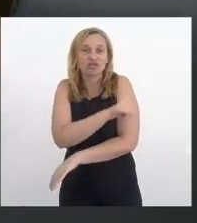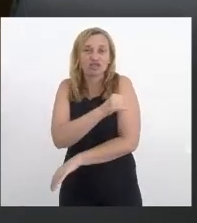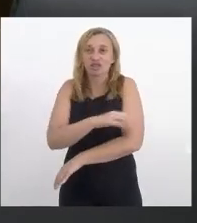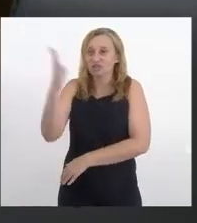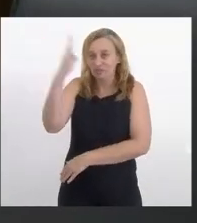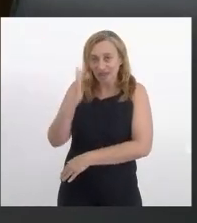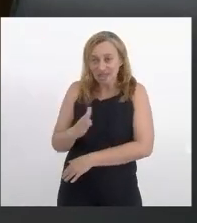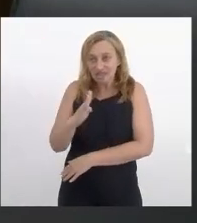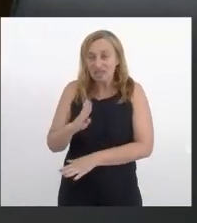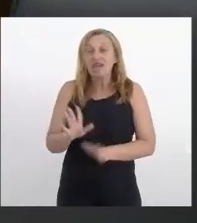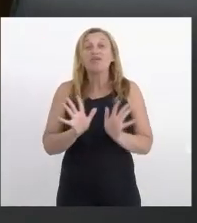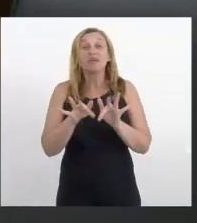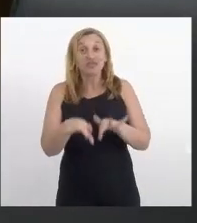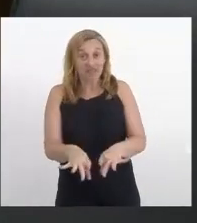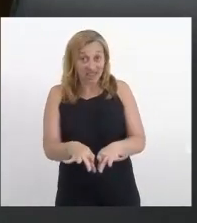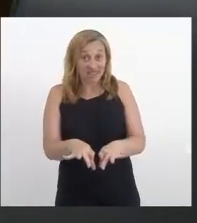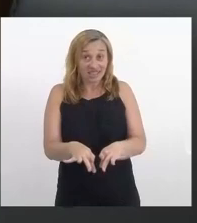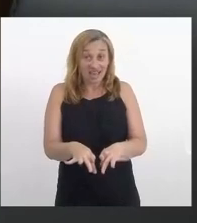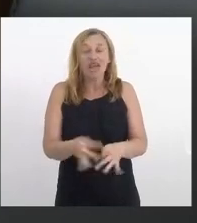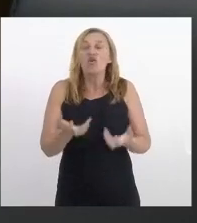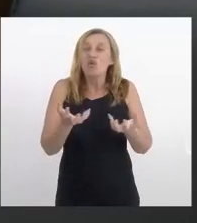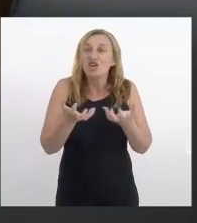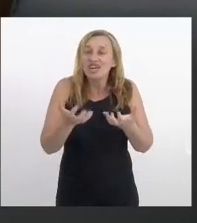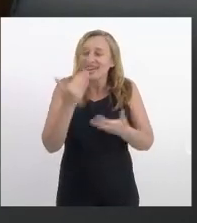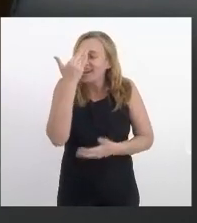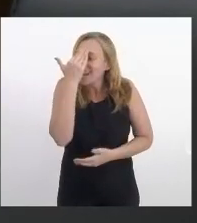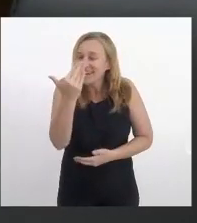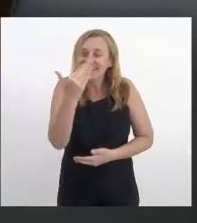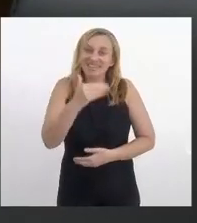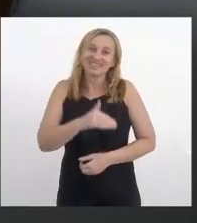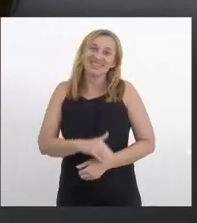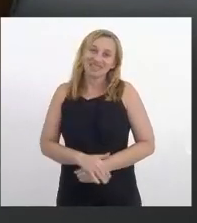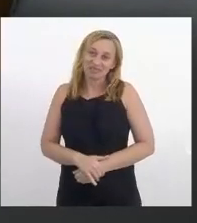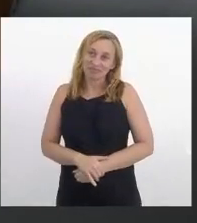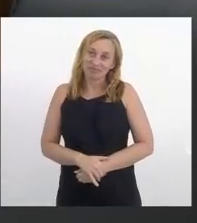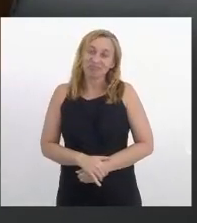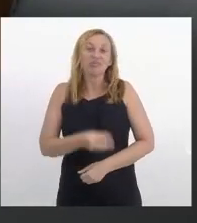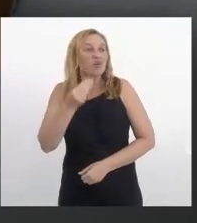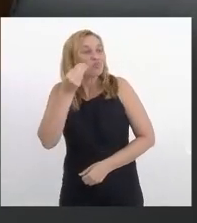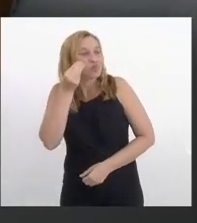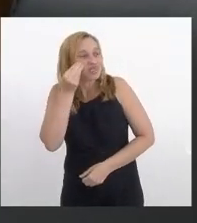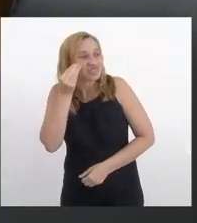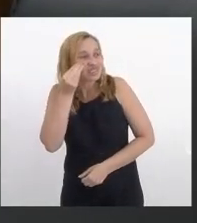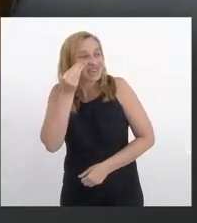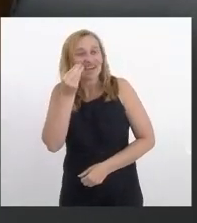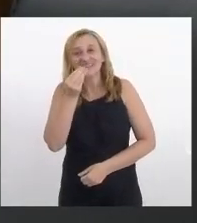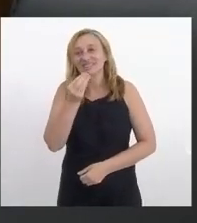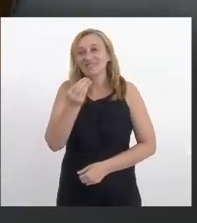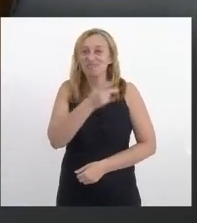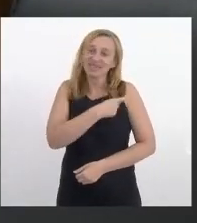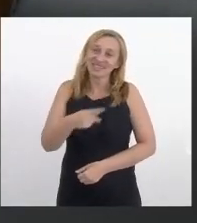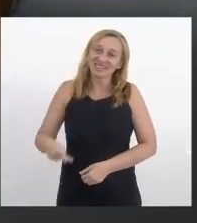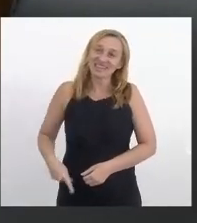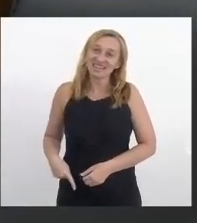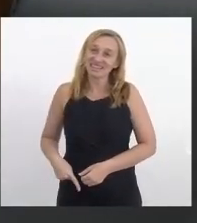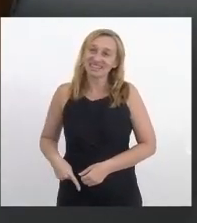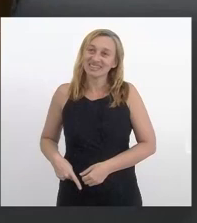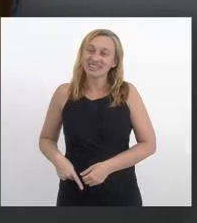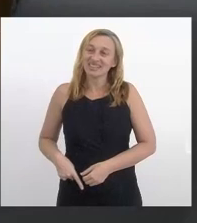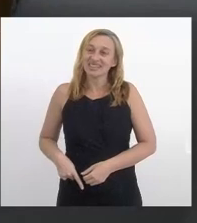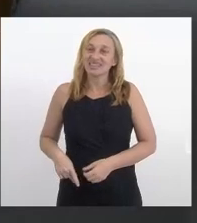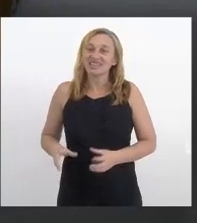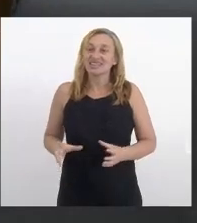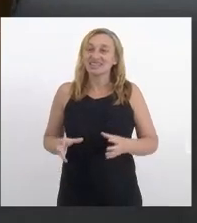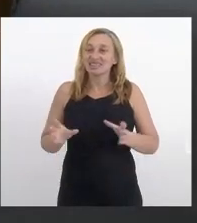Brasil. E, para terminar, eu quero agradecer a oportunidade, presidente, de presidir a CPI